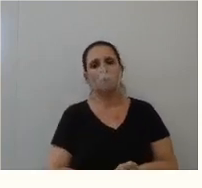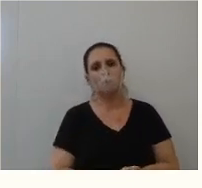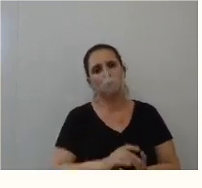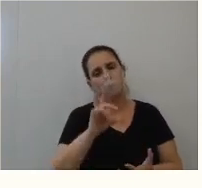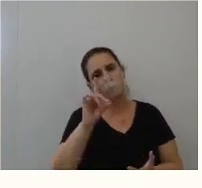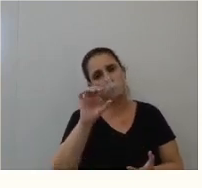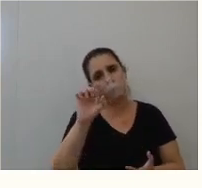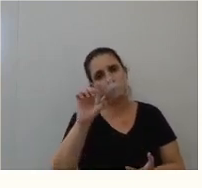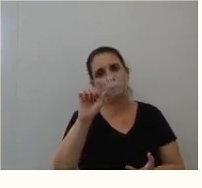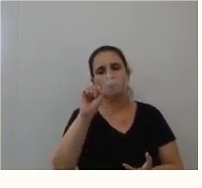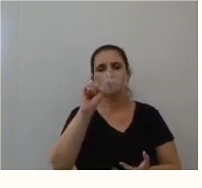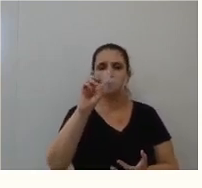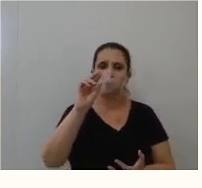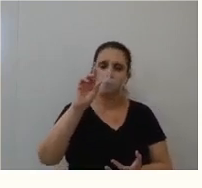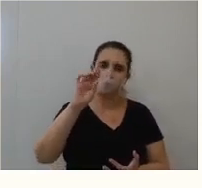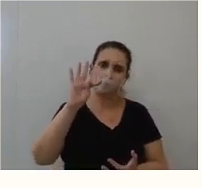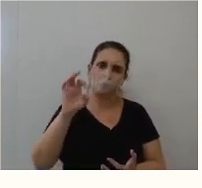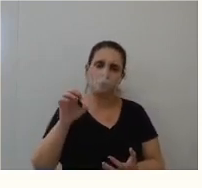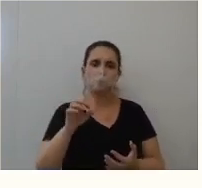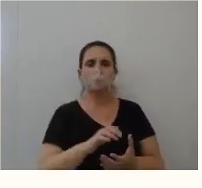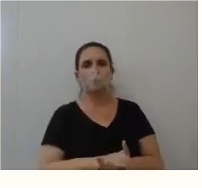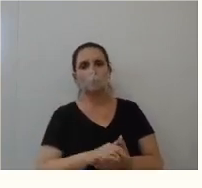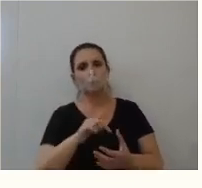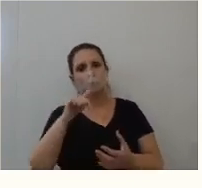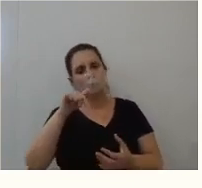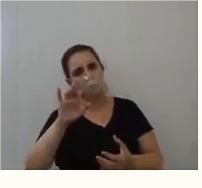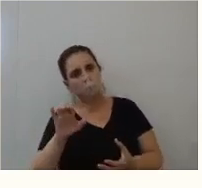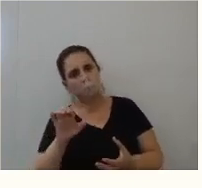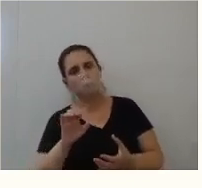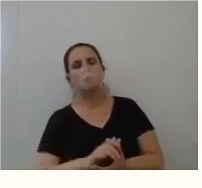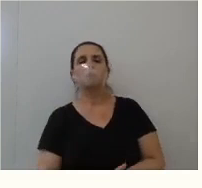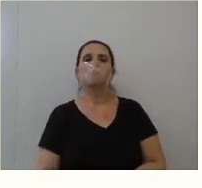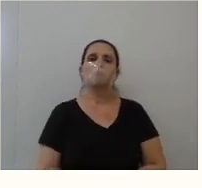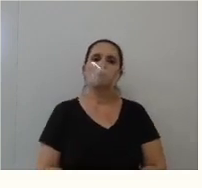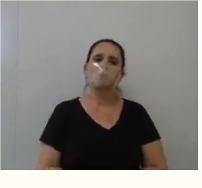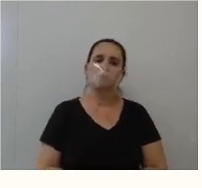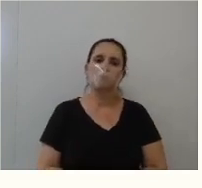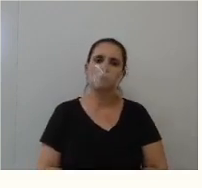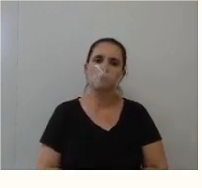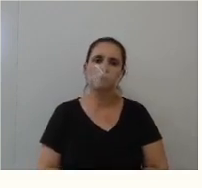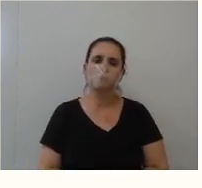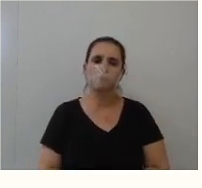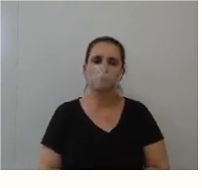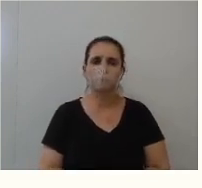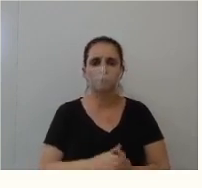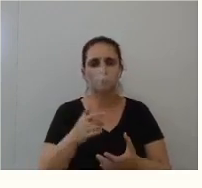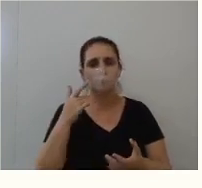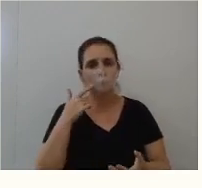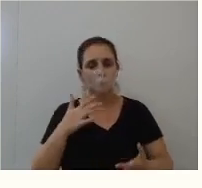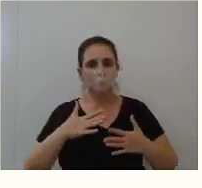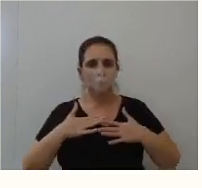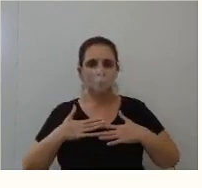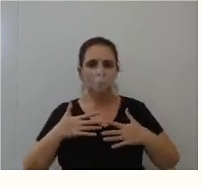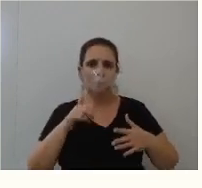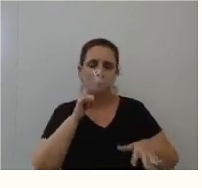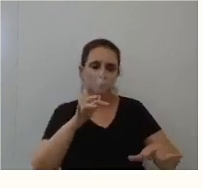que, de modo que, de forma que, de maneira que, sem que e o que. E o não, né? Ó, minha mão tremia